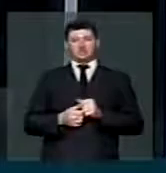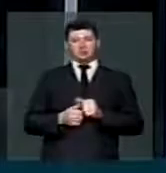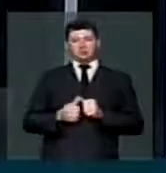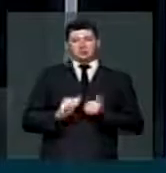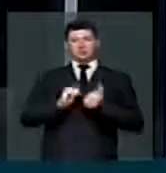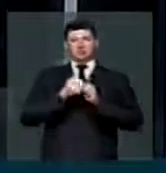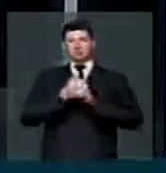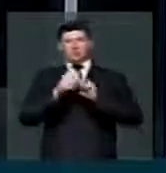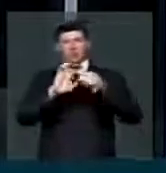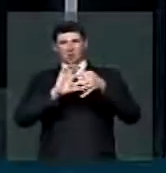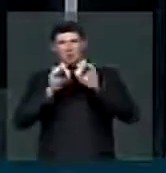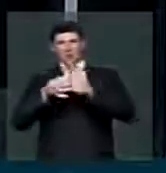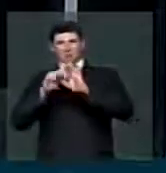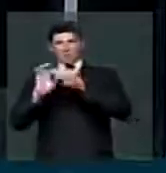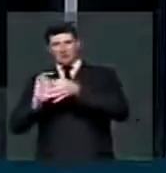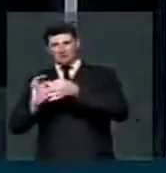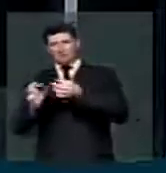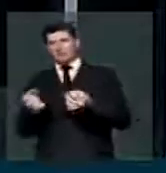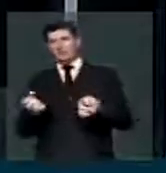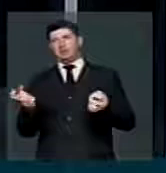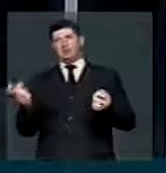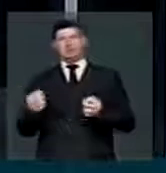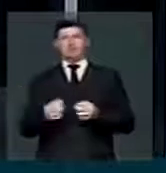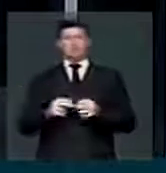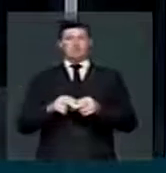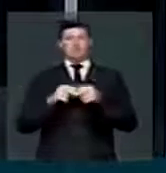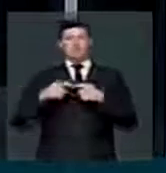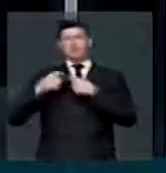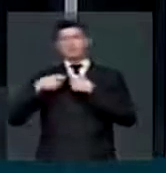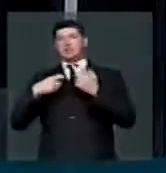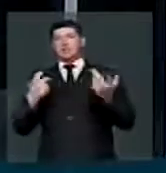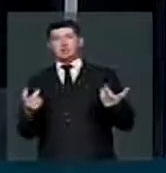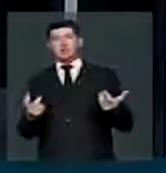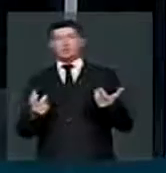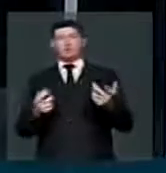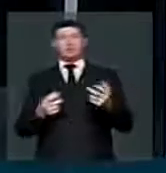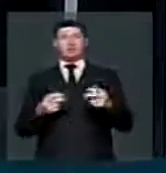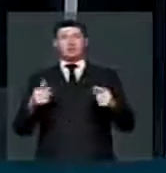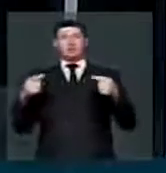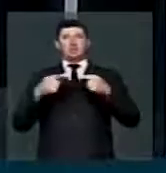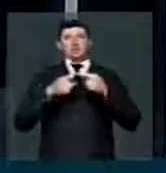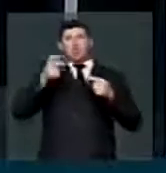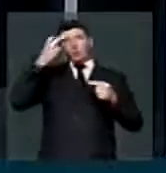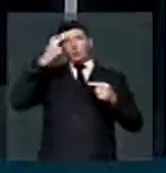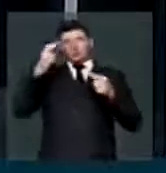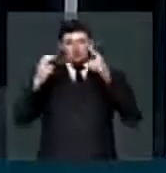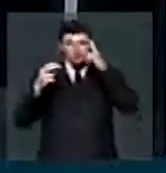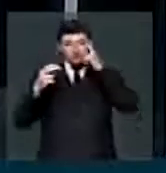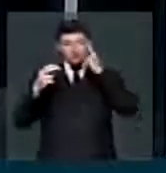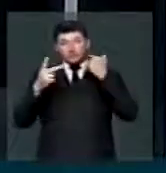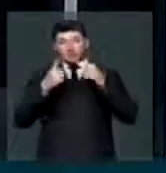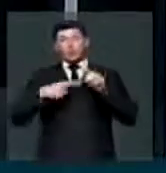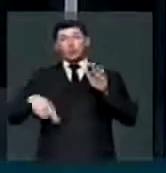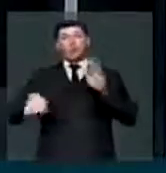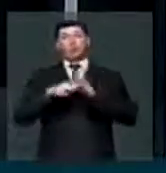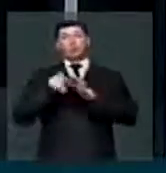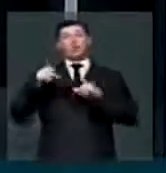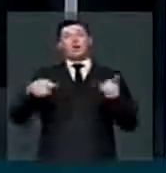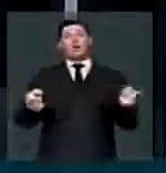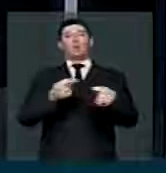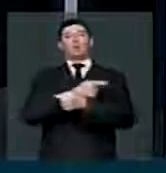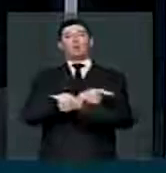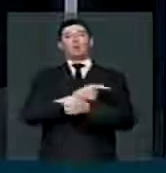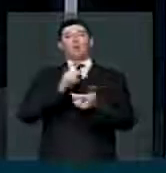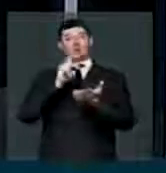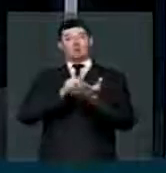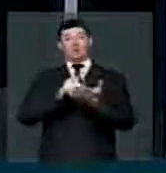esportes olímpicos, com a questão da sexualidade, com a questão da cultura, tudo ao contrário do que